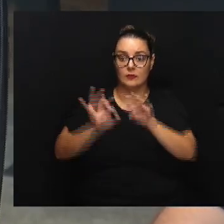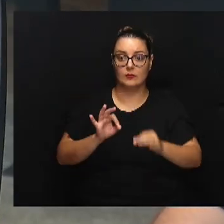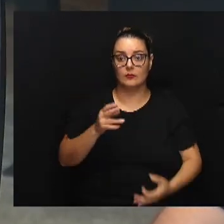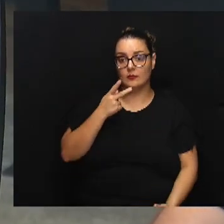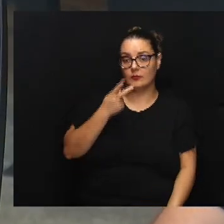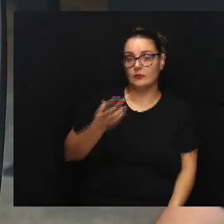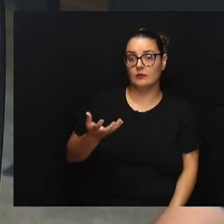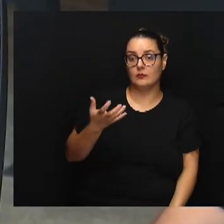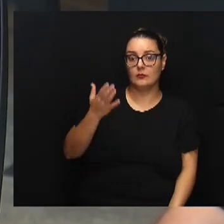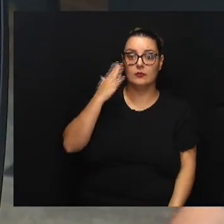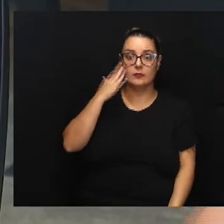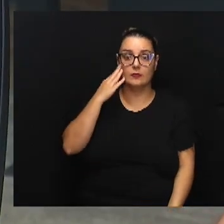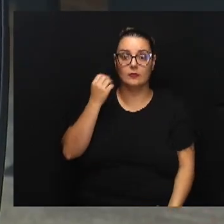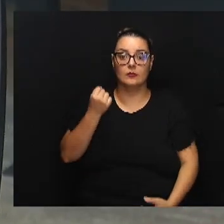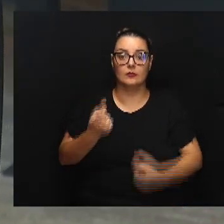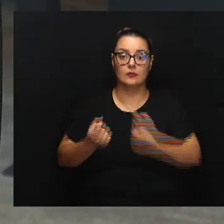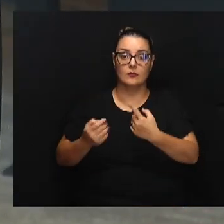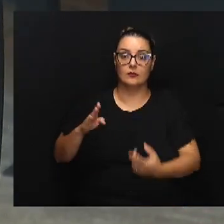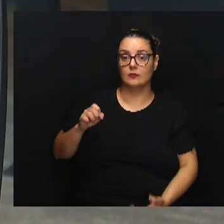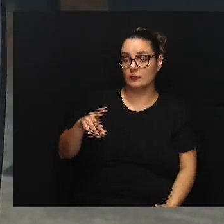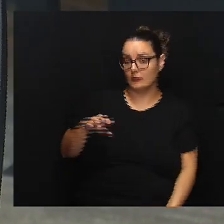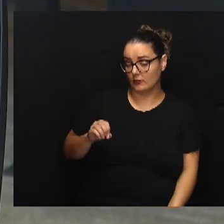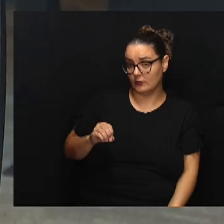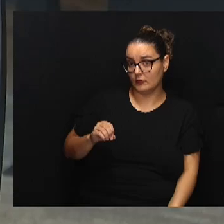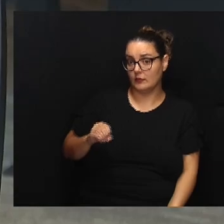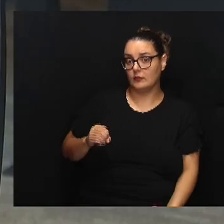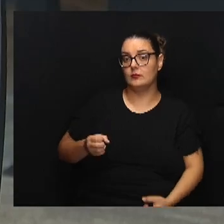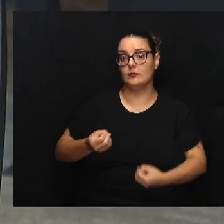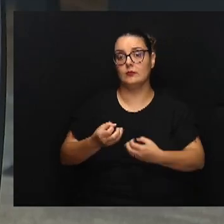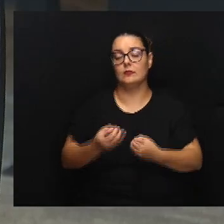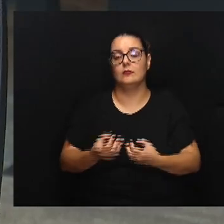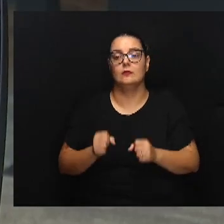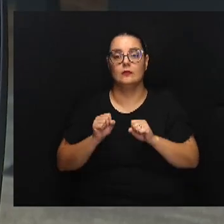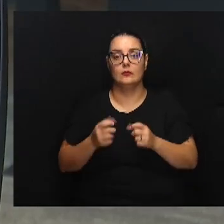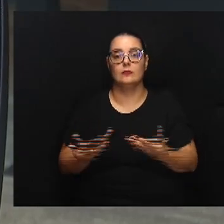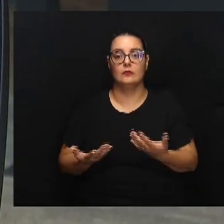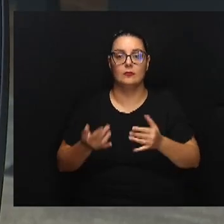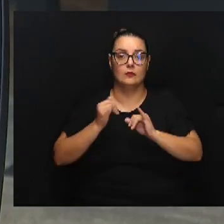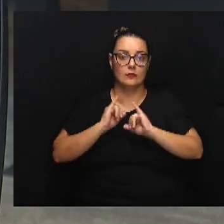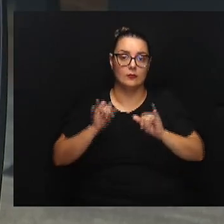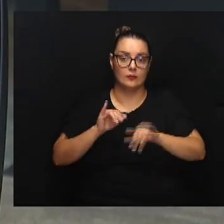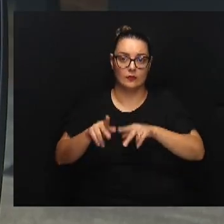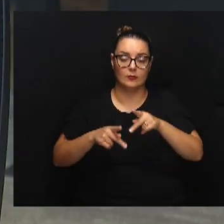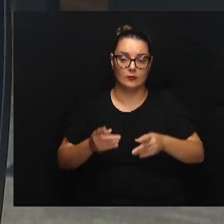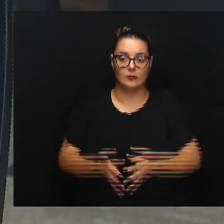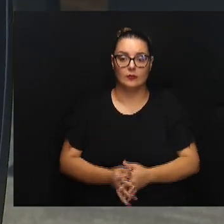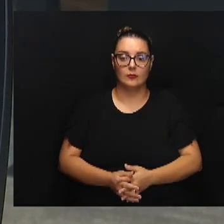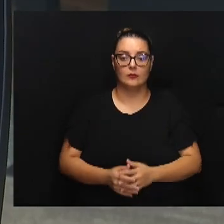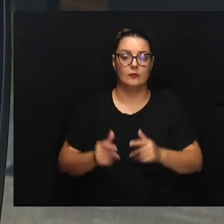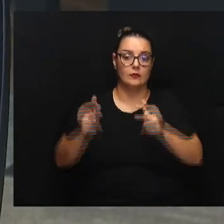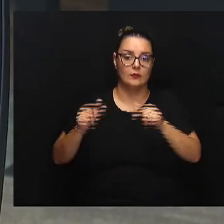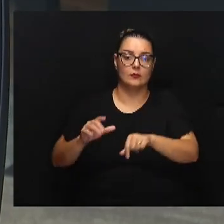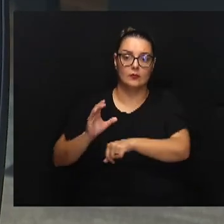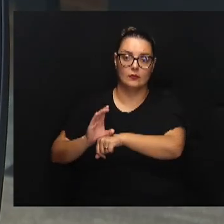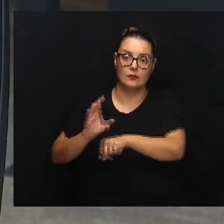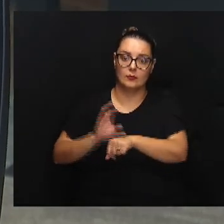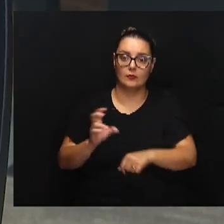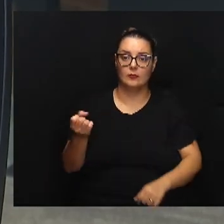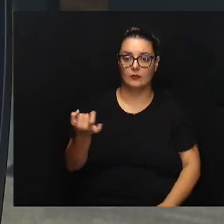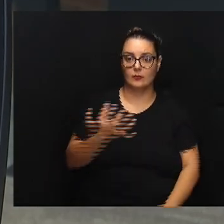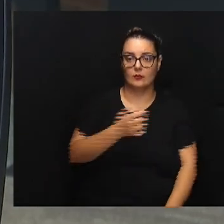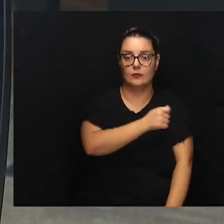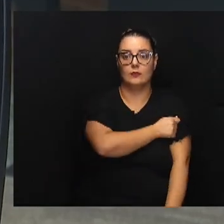eu gostaria de saber se teria algum banco de dados, alguma informação que poderia vir ser divulgada ao público, assim, a localidade dos cursinhos, a quantidade de